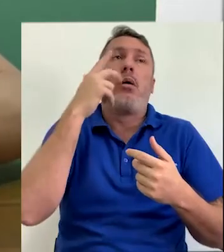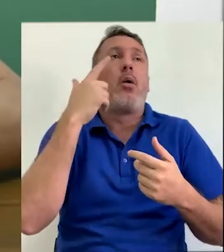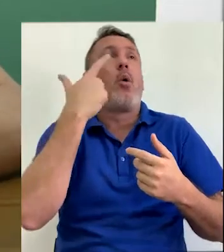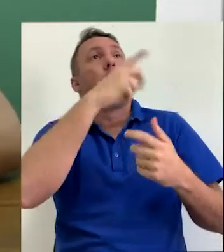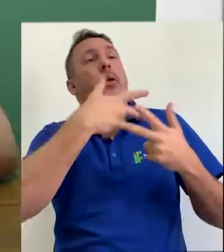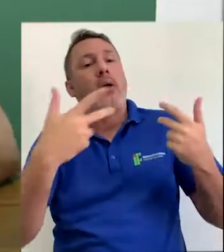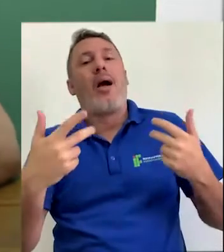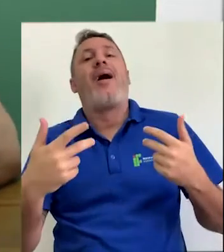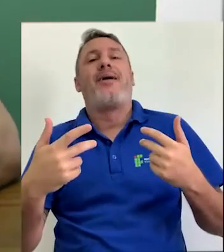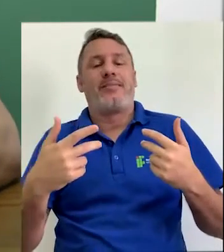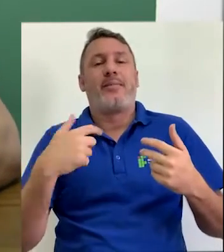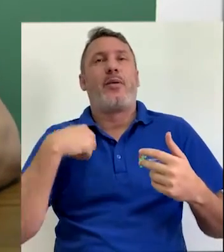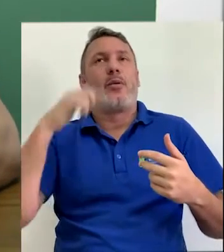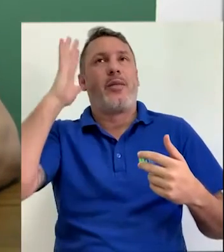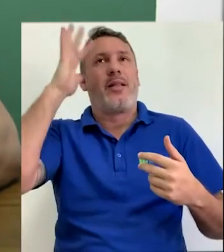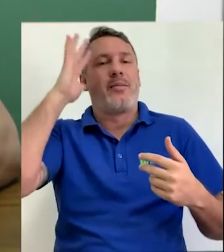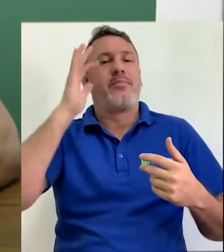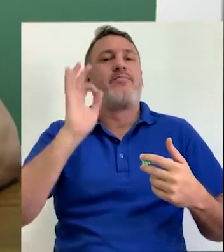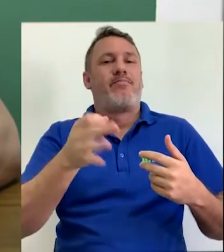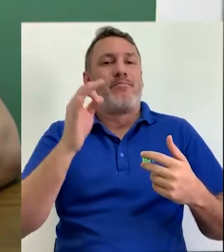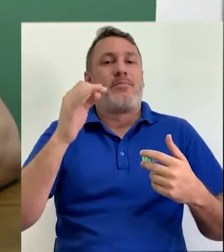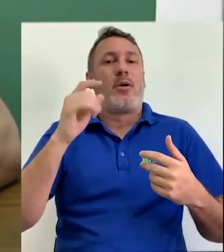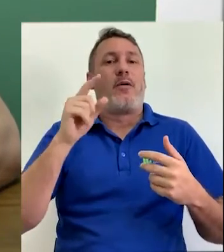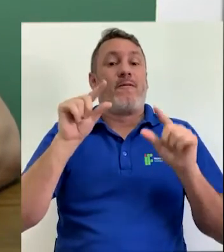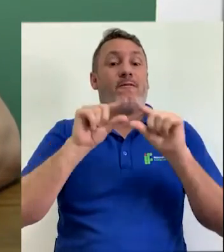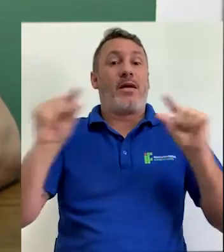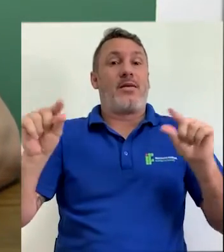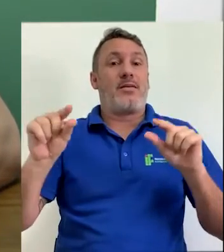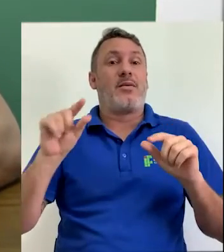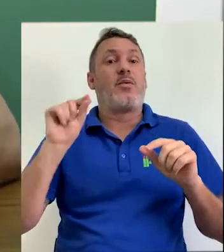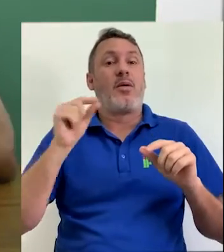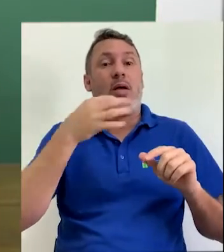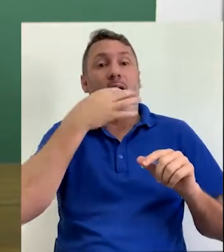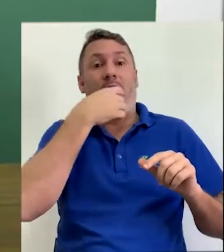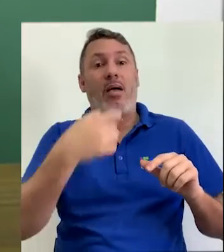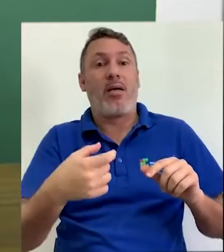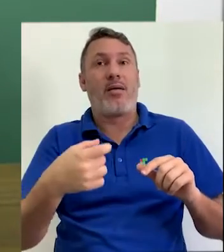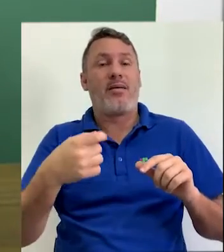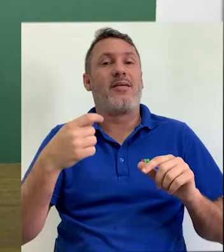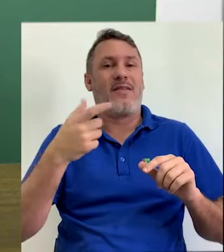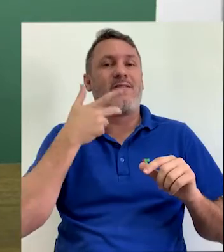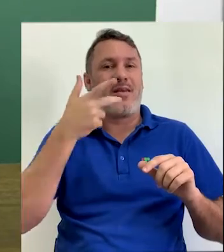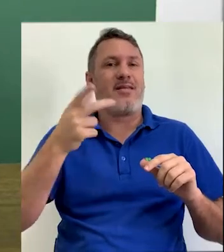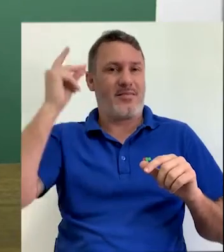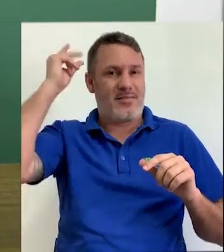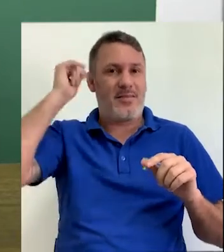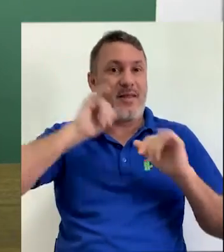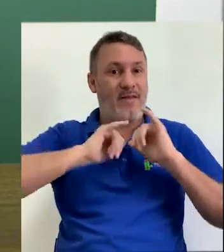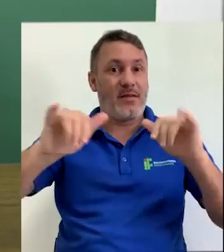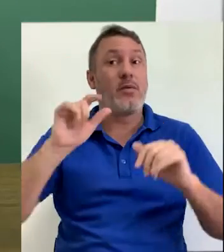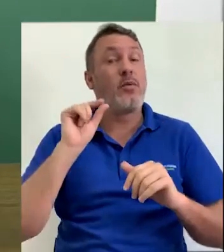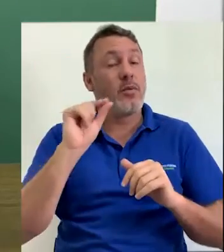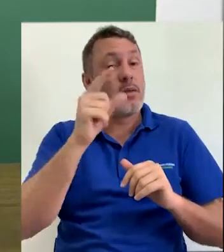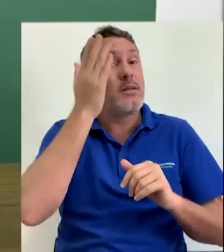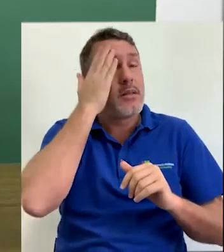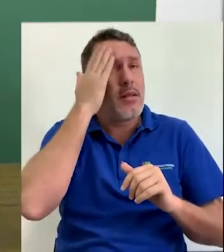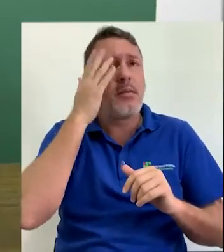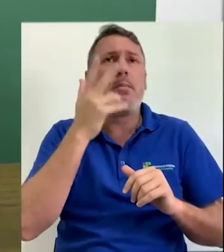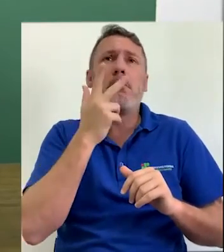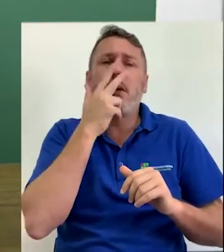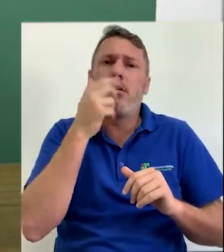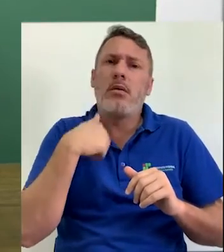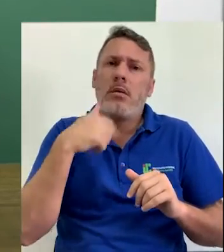posso lembrar dessa frase de Einstein, de que eu estou insistindo, fazendo a mesma